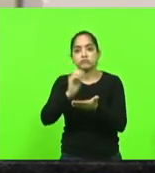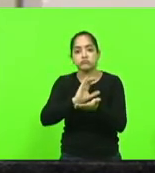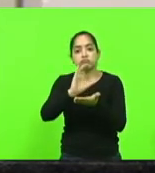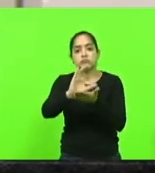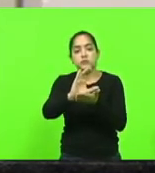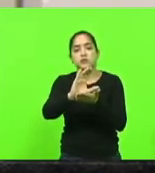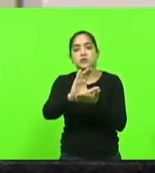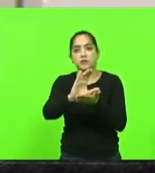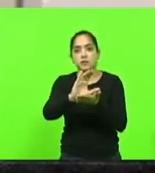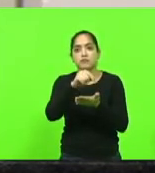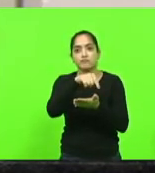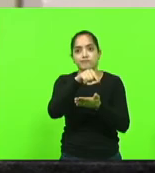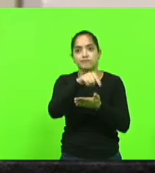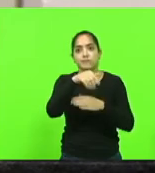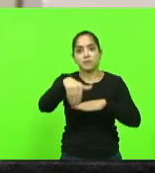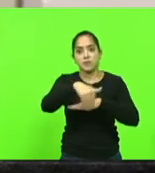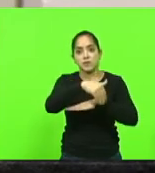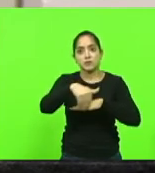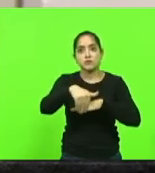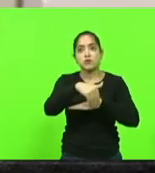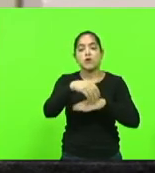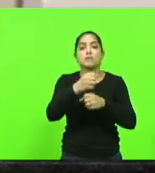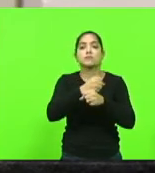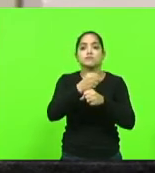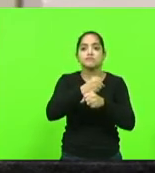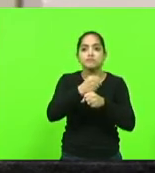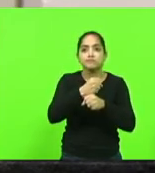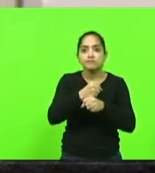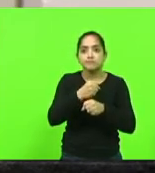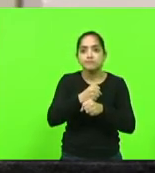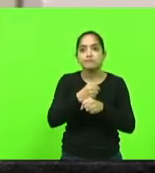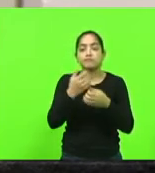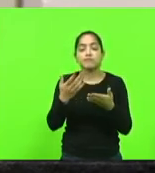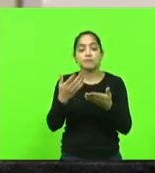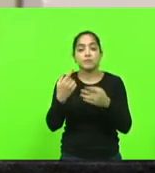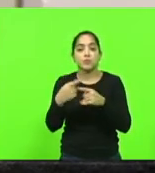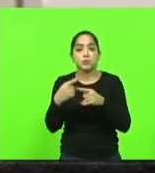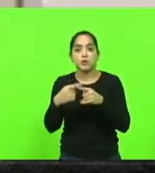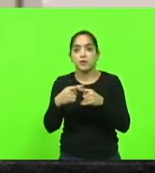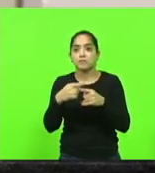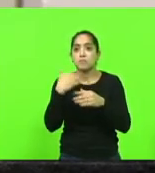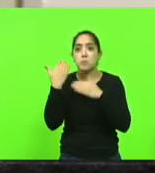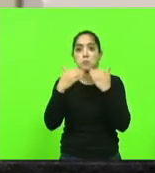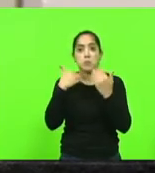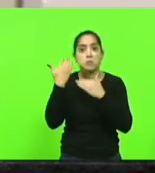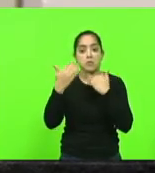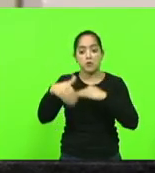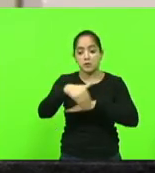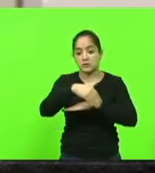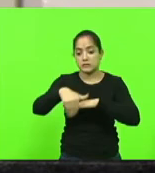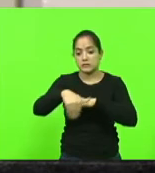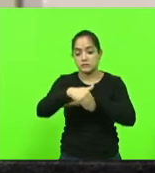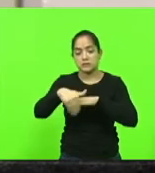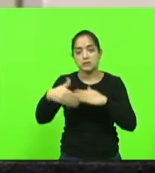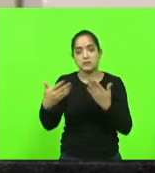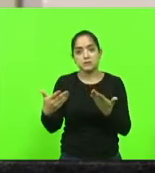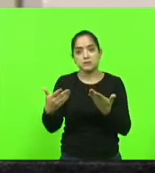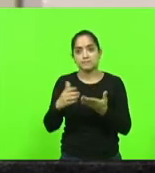porque elas não saem. E tem que colocar porque um monte de vida se perde todos os anos, vidas